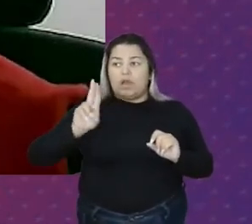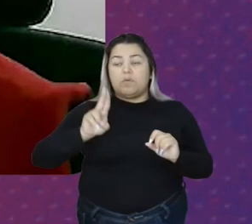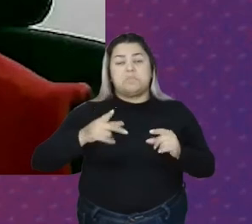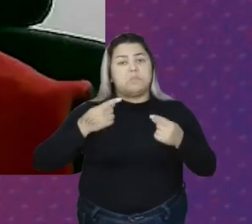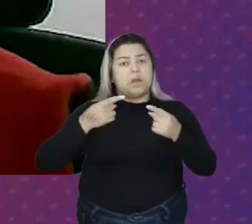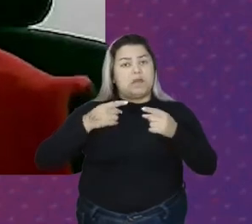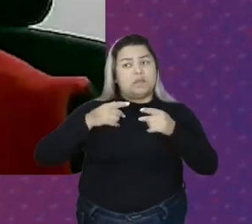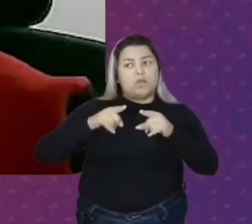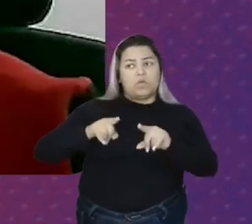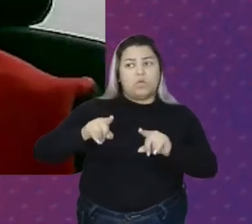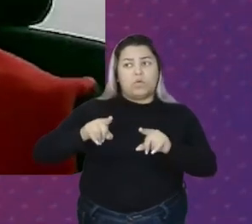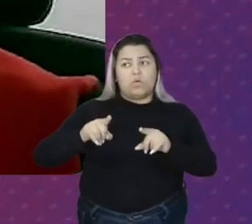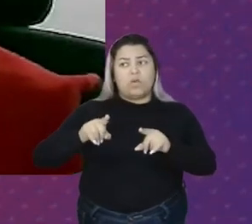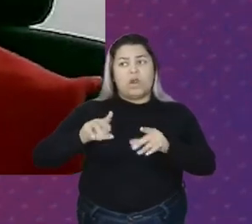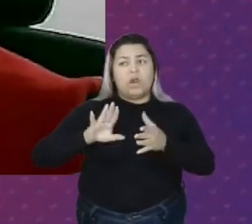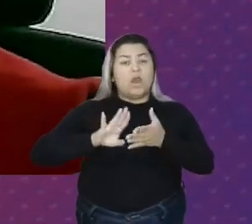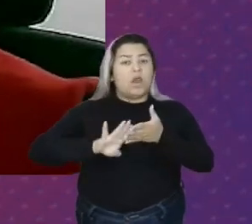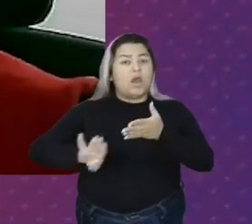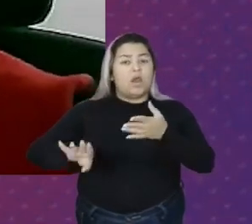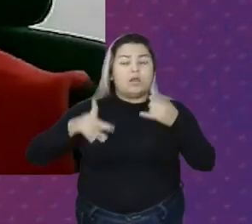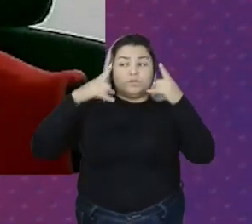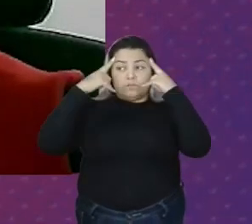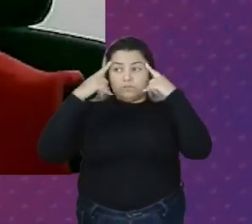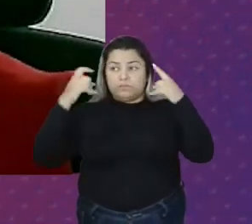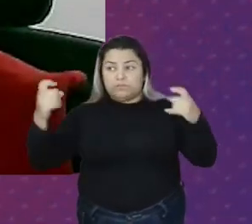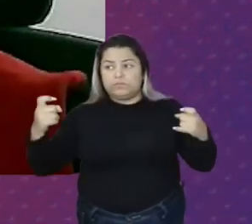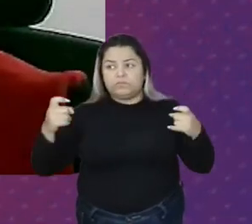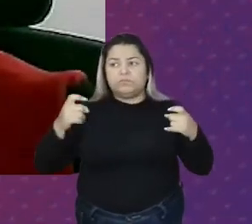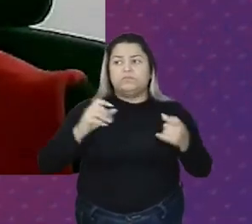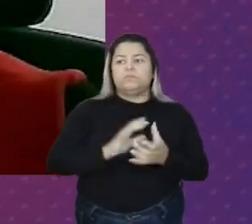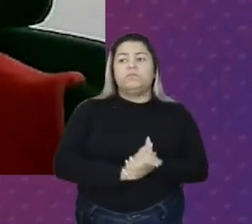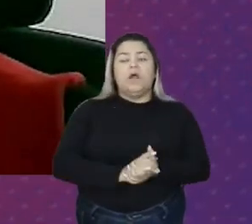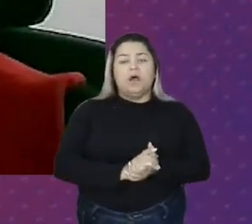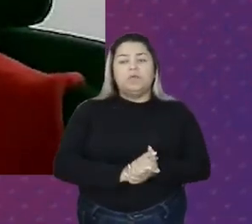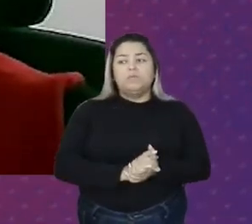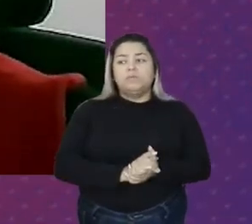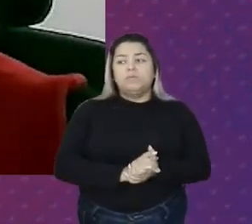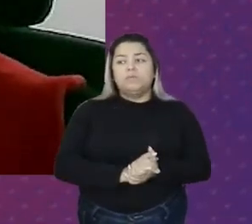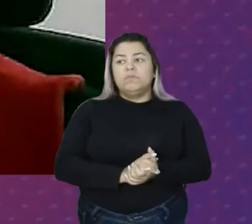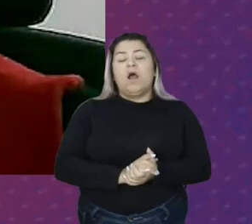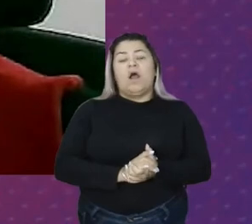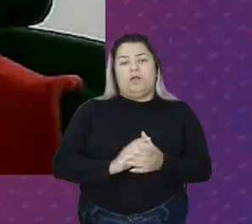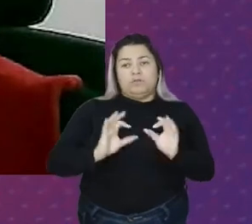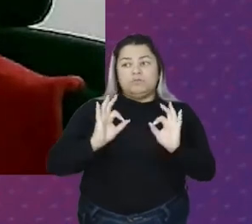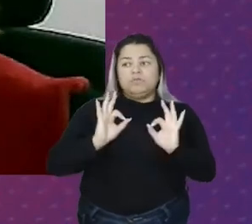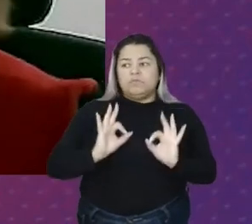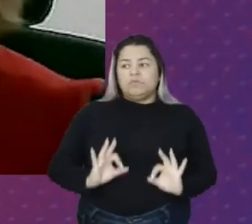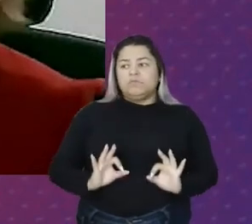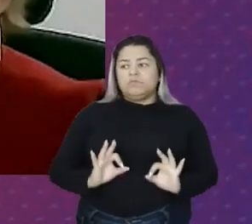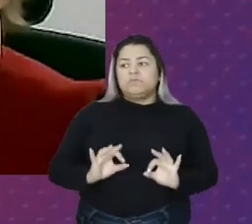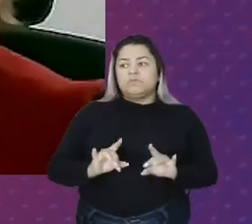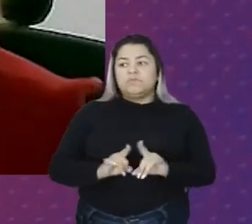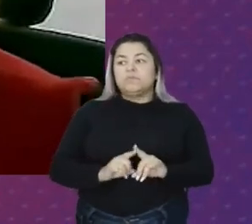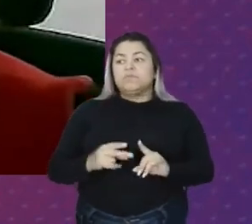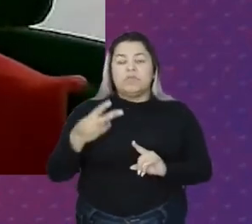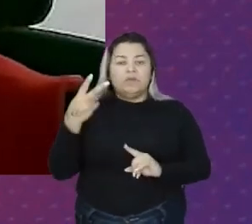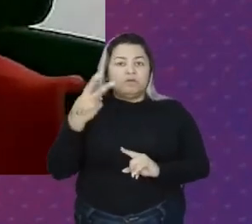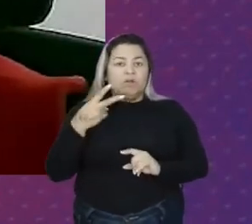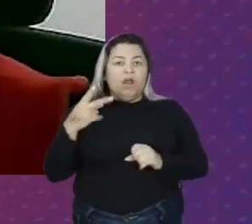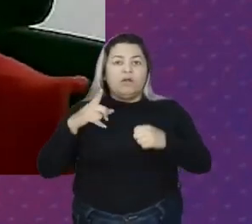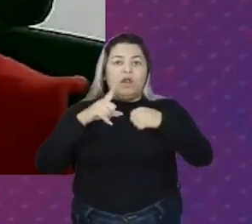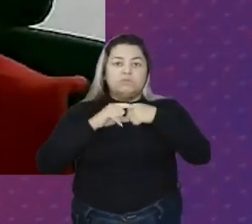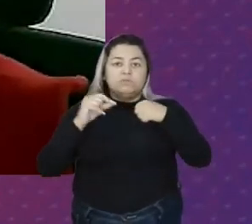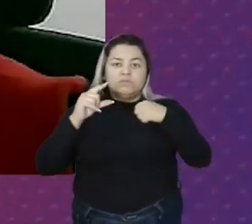combater a violência política de gênero. Dispositivos legais, e são 2 artigos